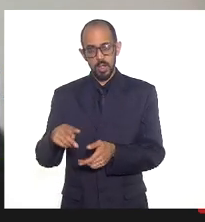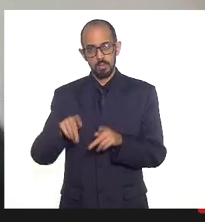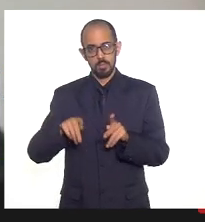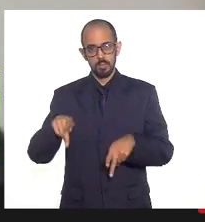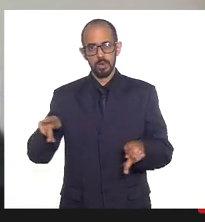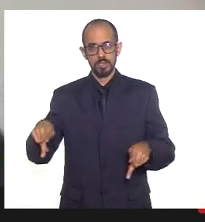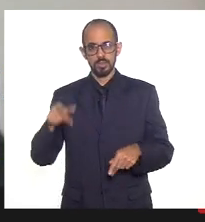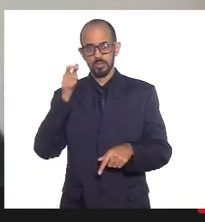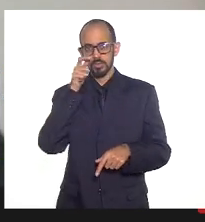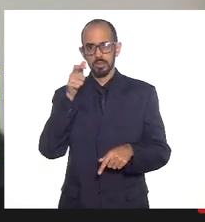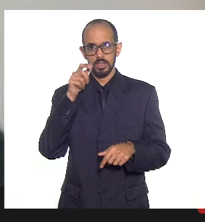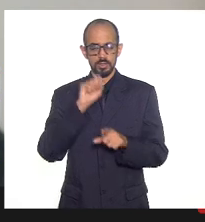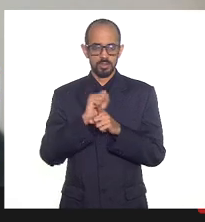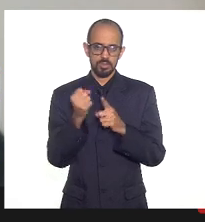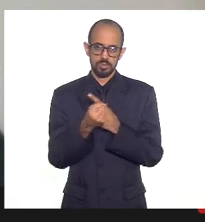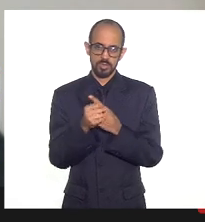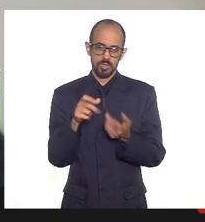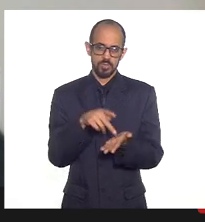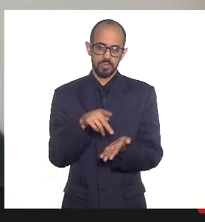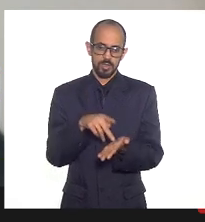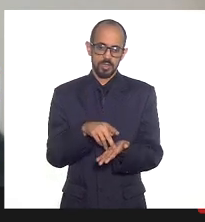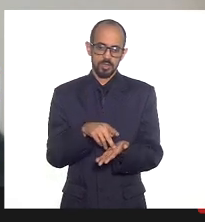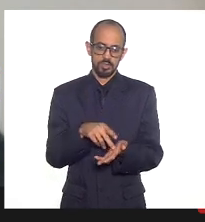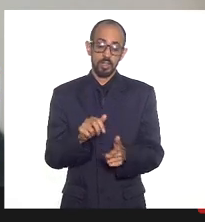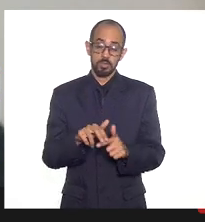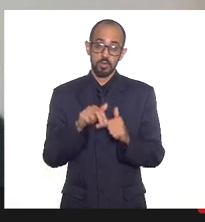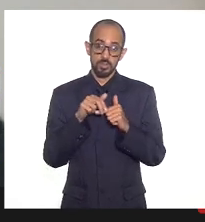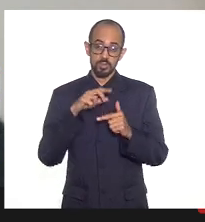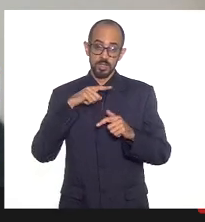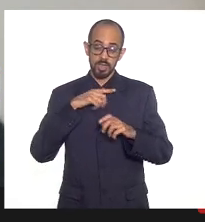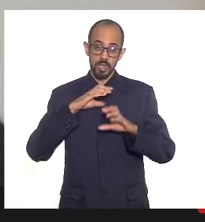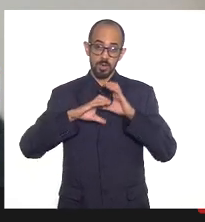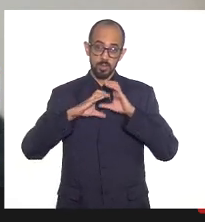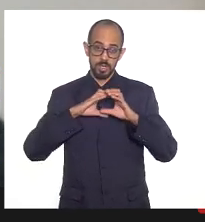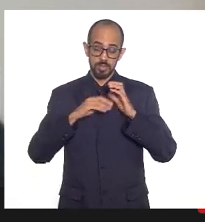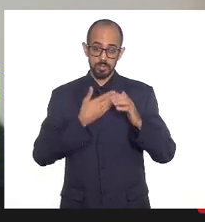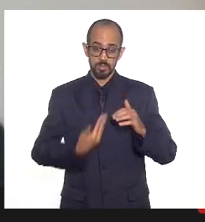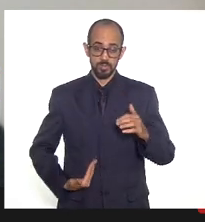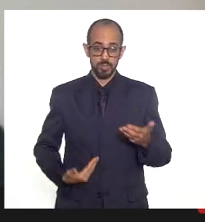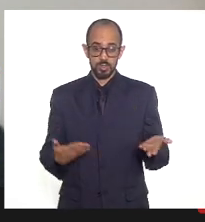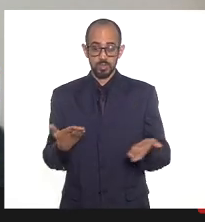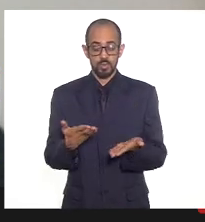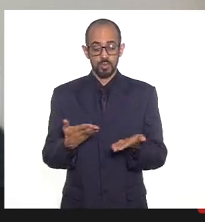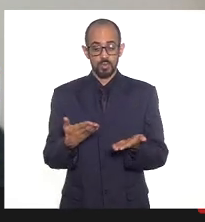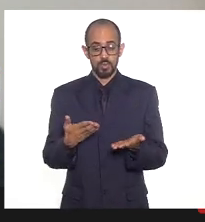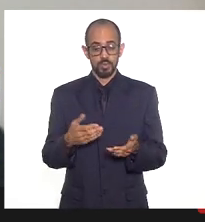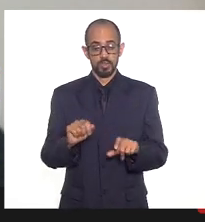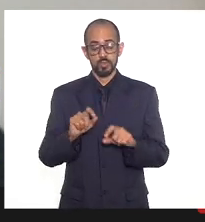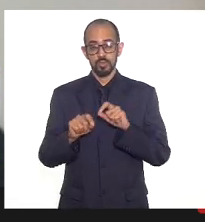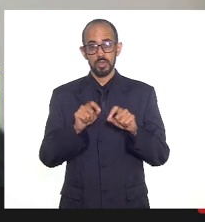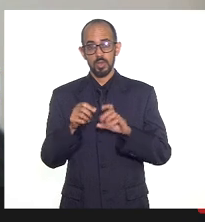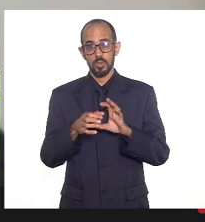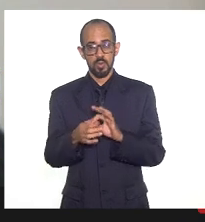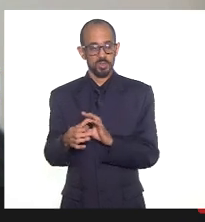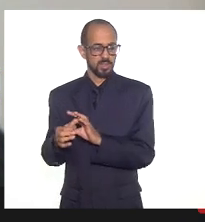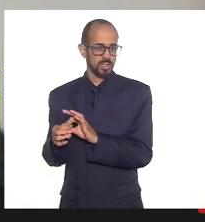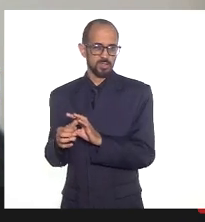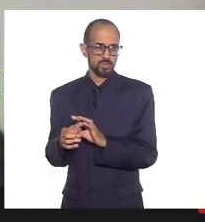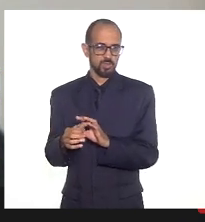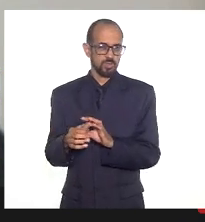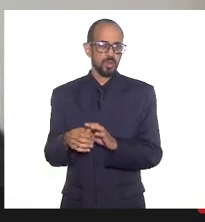da sociedade de fato, que é para isso que existe a comunicação pública. E atualmente a situação é realmente muito,